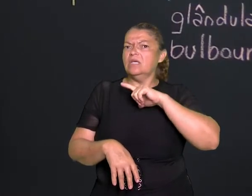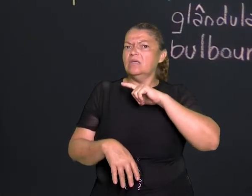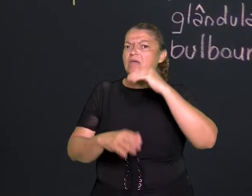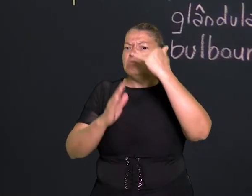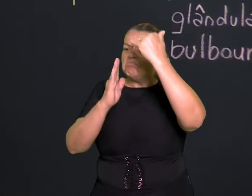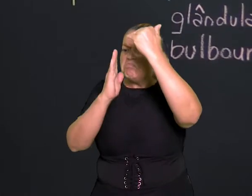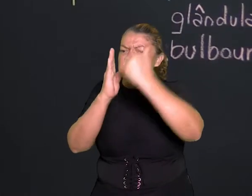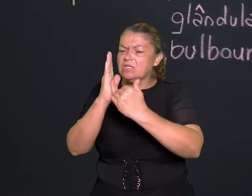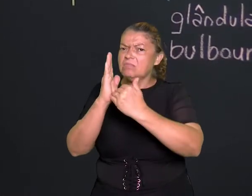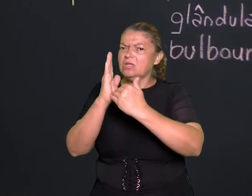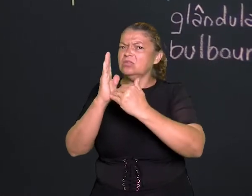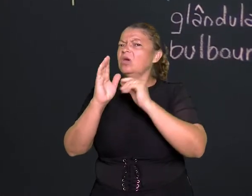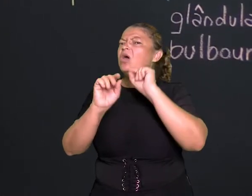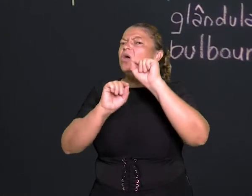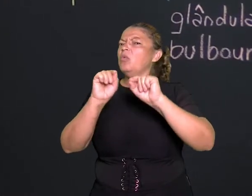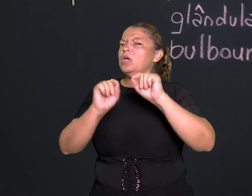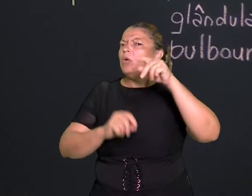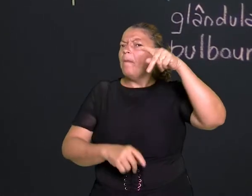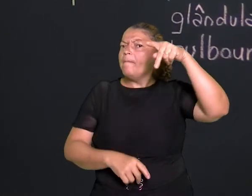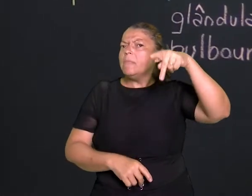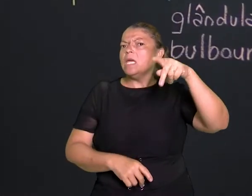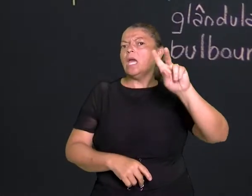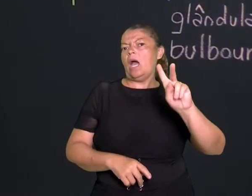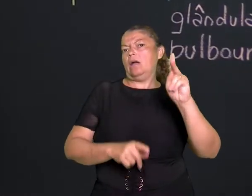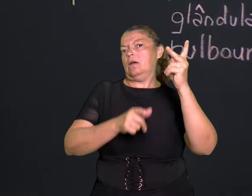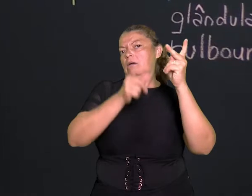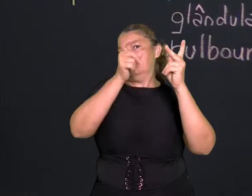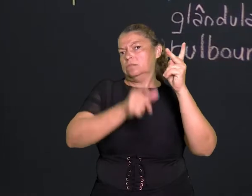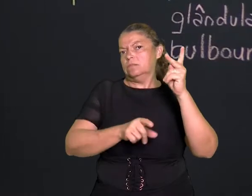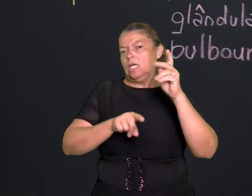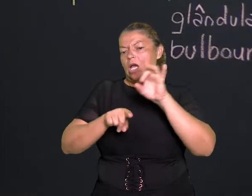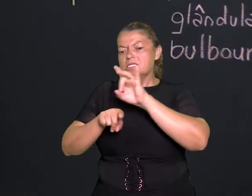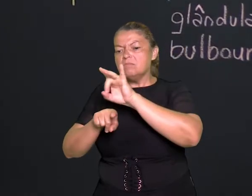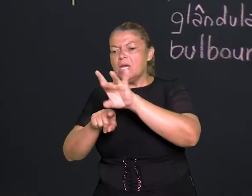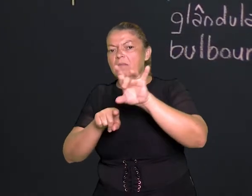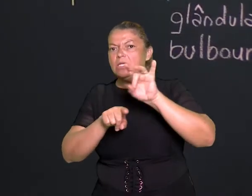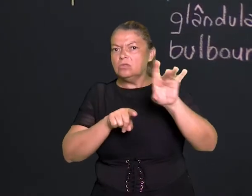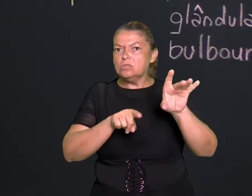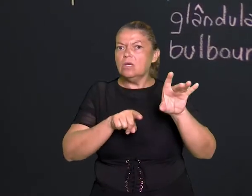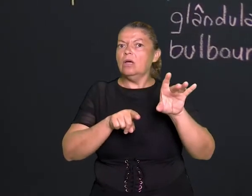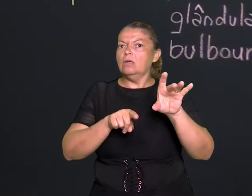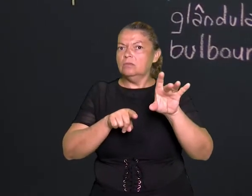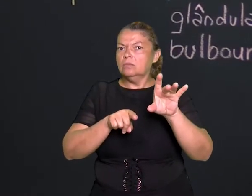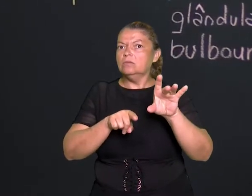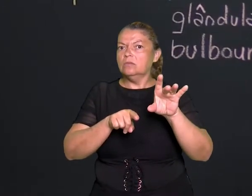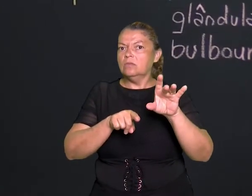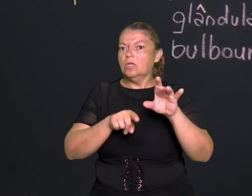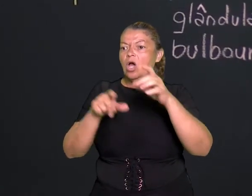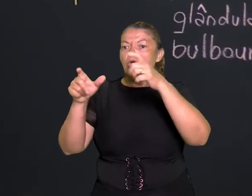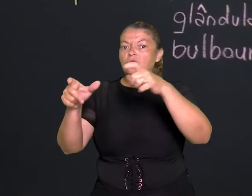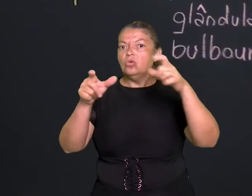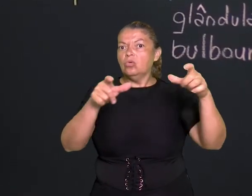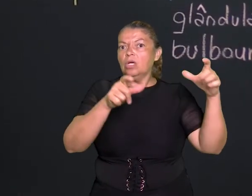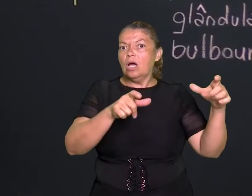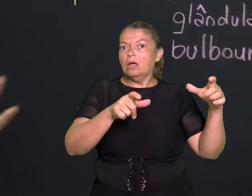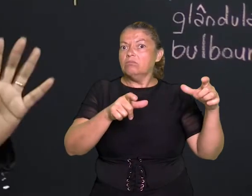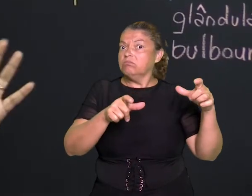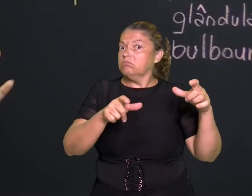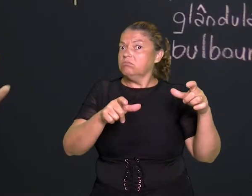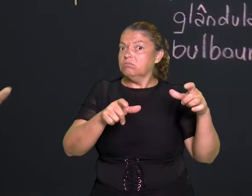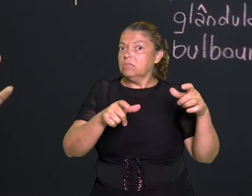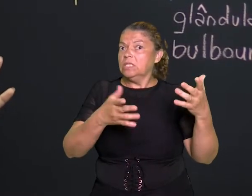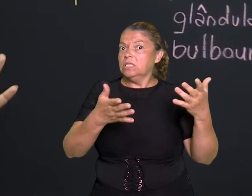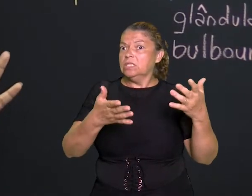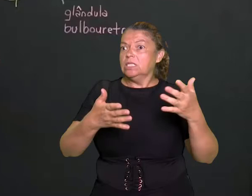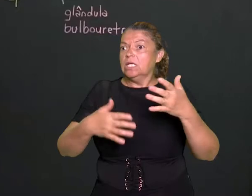um pH um pouco mais baixo. O que, se esses espermatozoides terem contato direto com um ambiente muito ácido, pode levar à